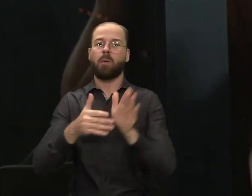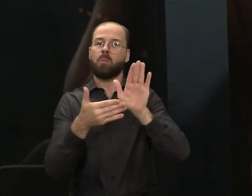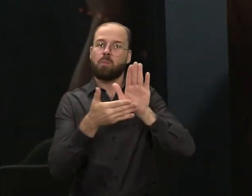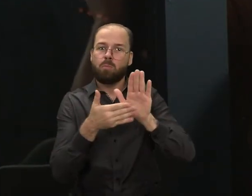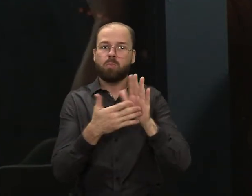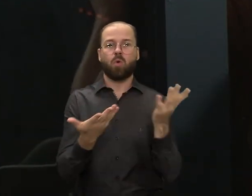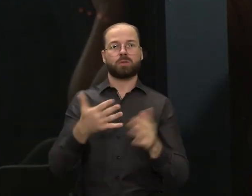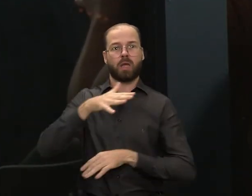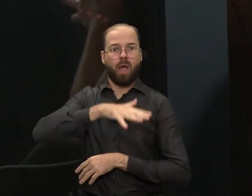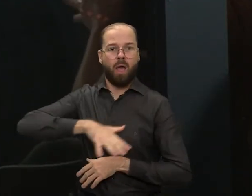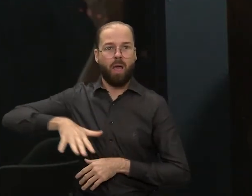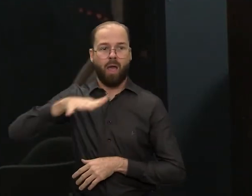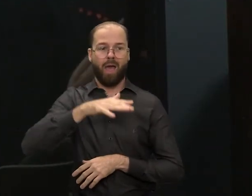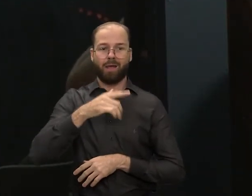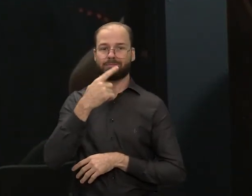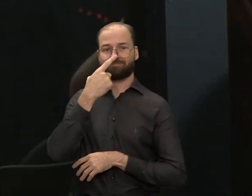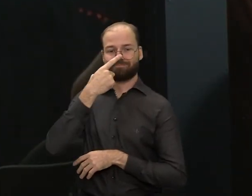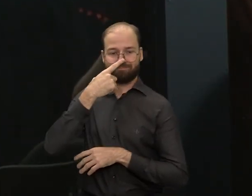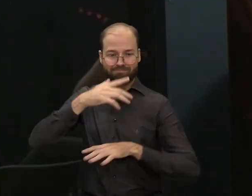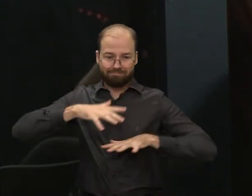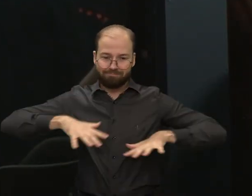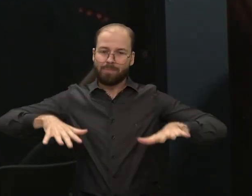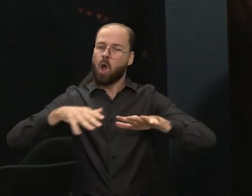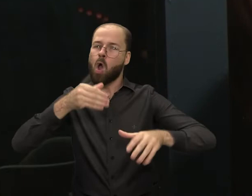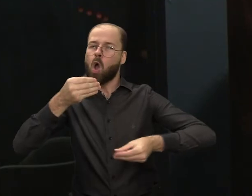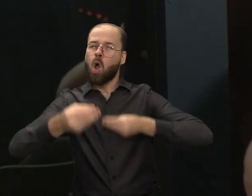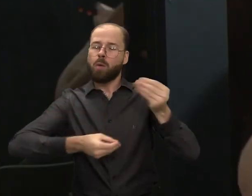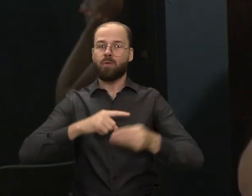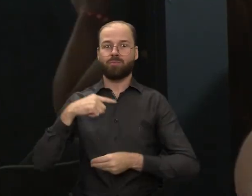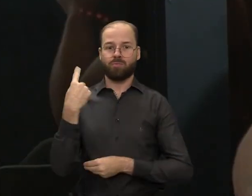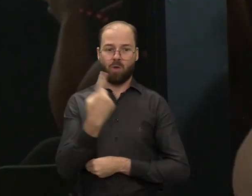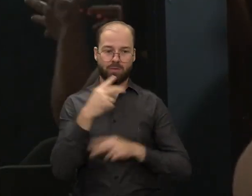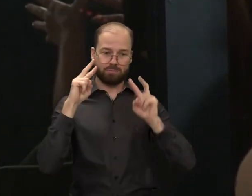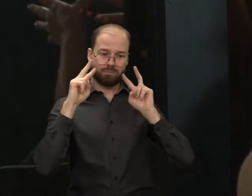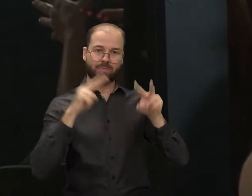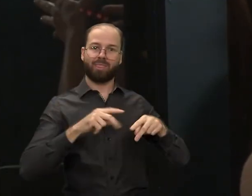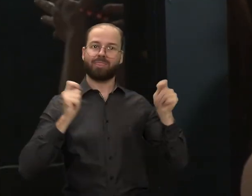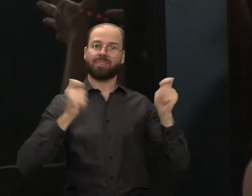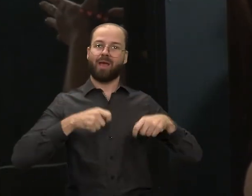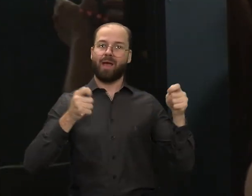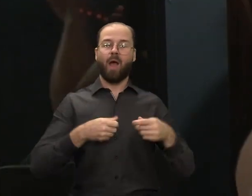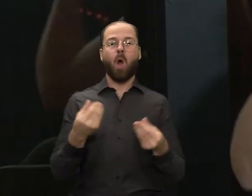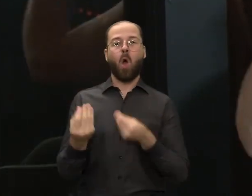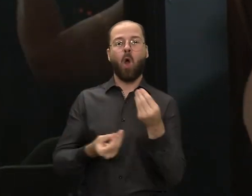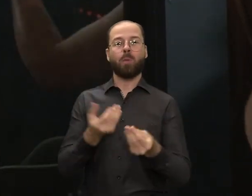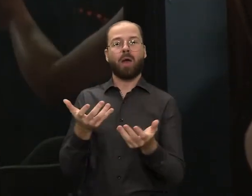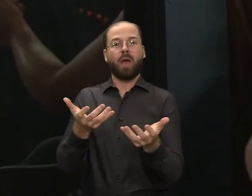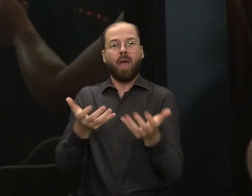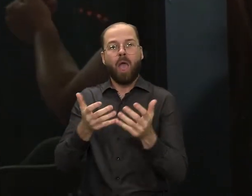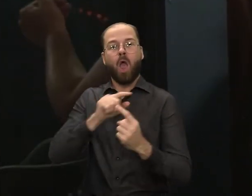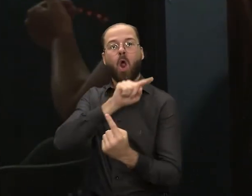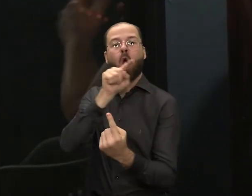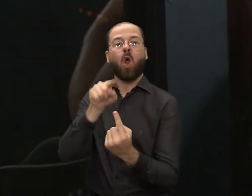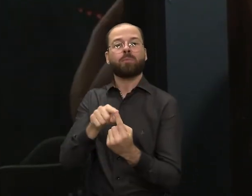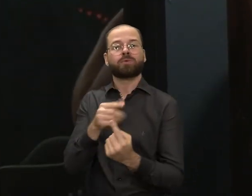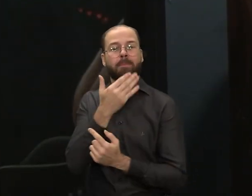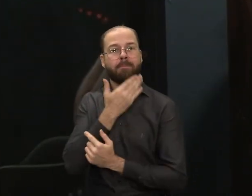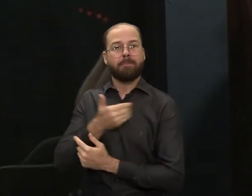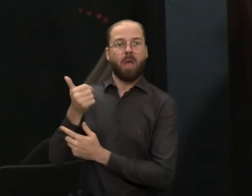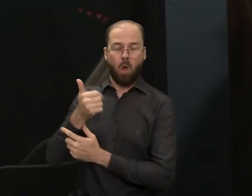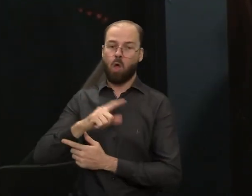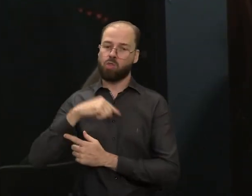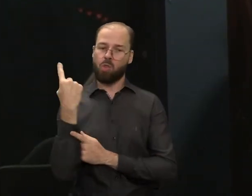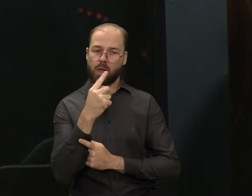gente sempre quer ver o como vai ser feito, quer ver metas, né? Quer ver quando vai ser feito. E